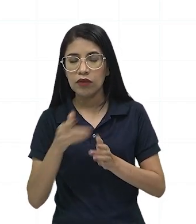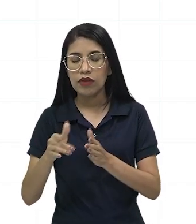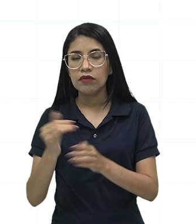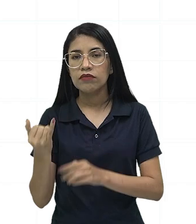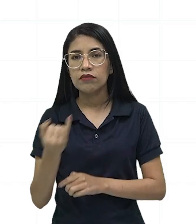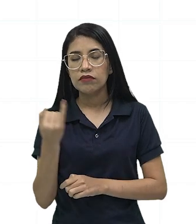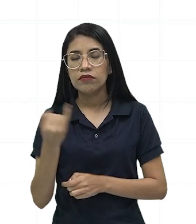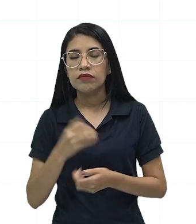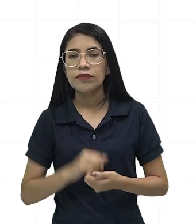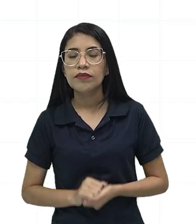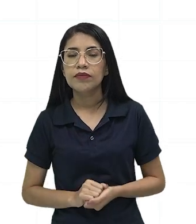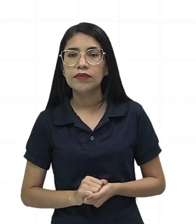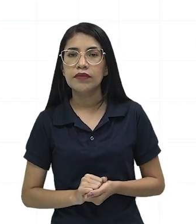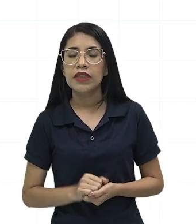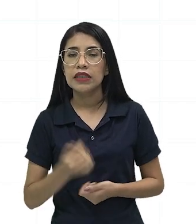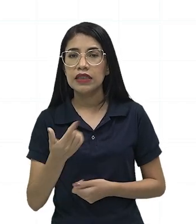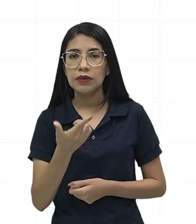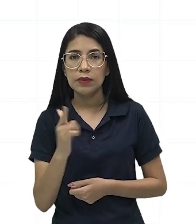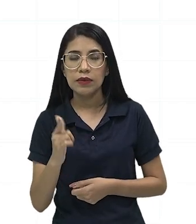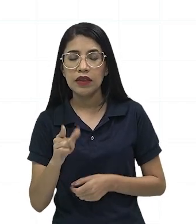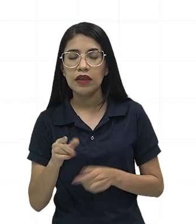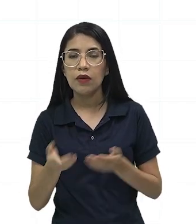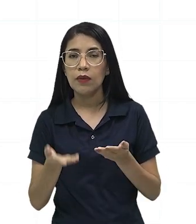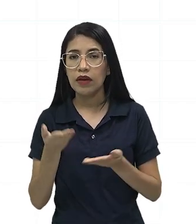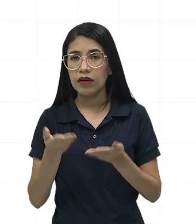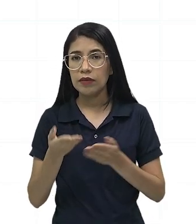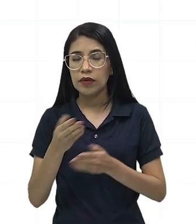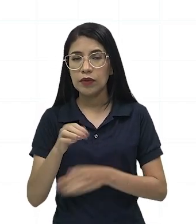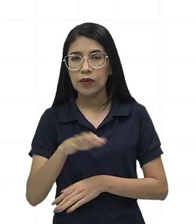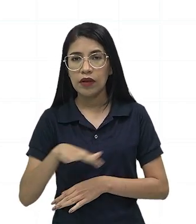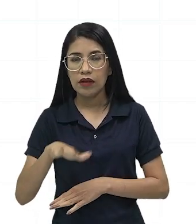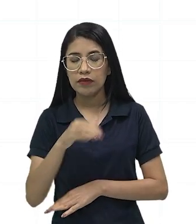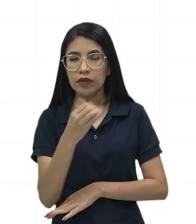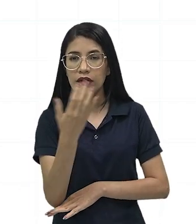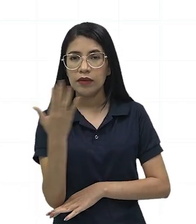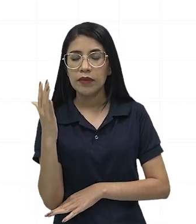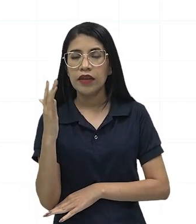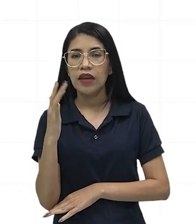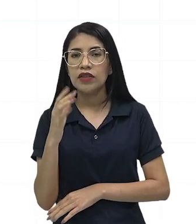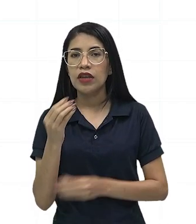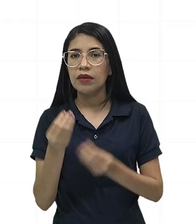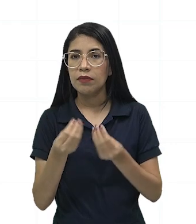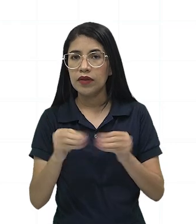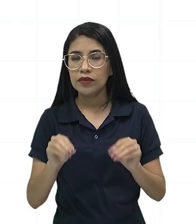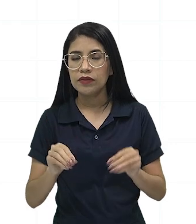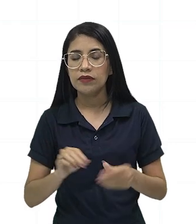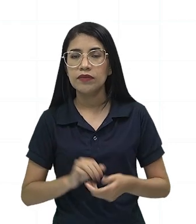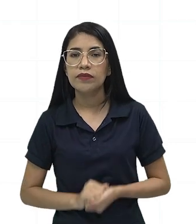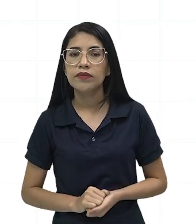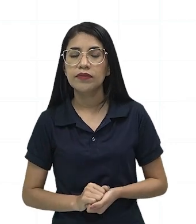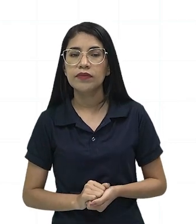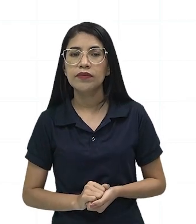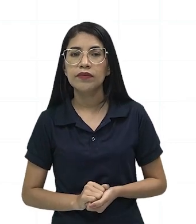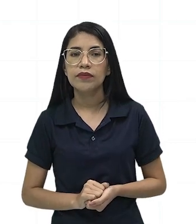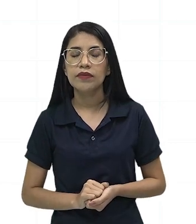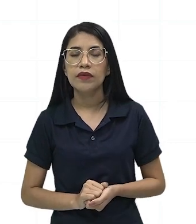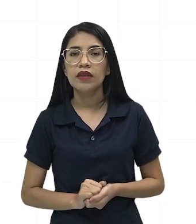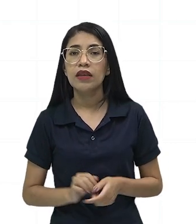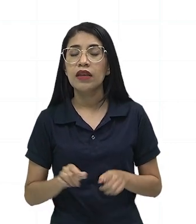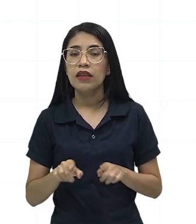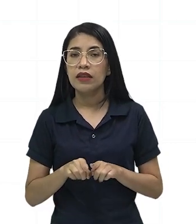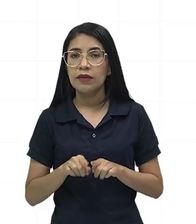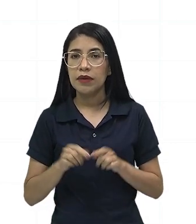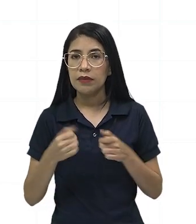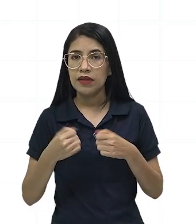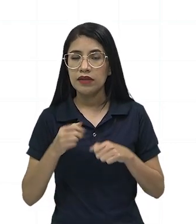fundamental. Sem eles, o equilíbrio do meio ambiente fica comprometido. Na sequência, além de